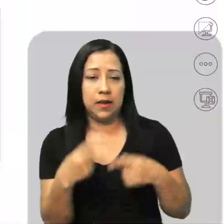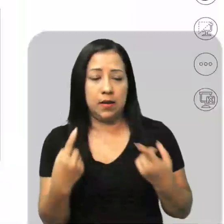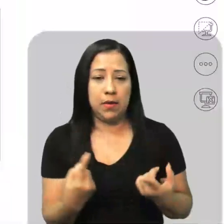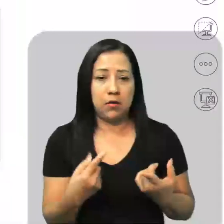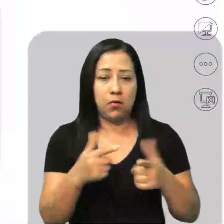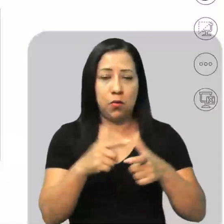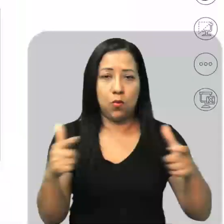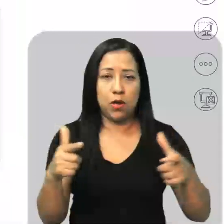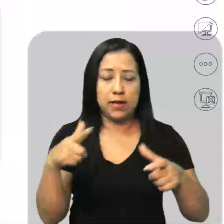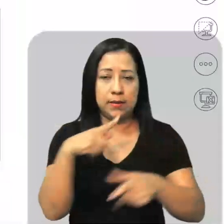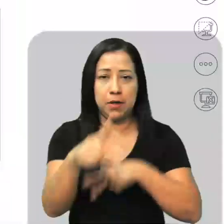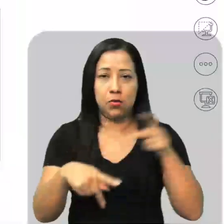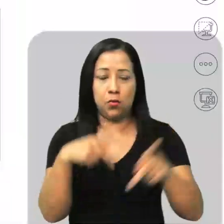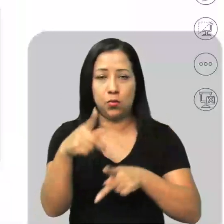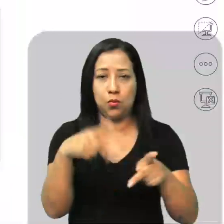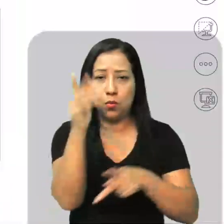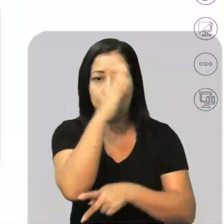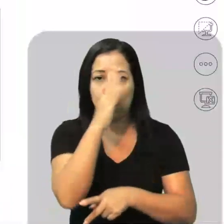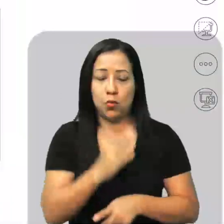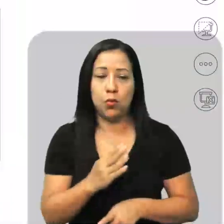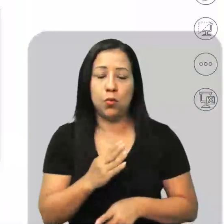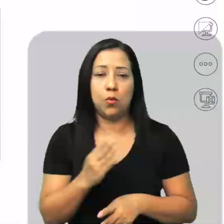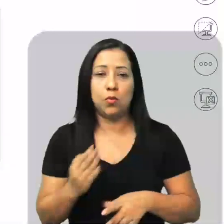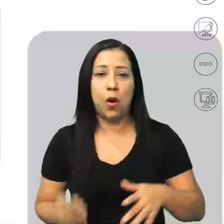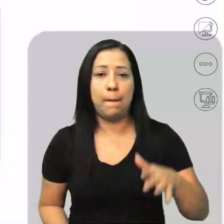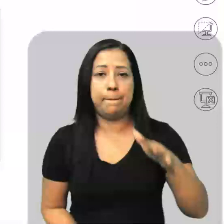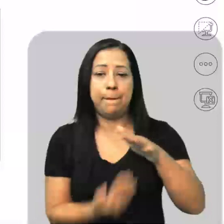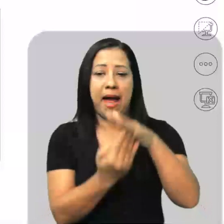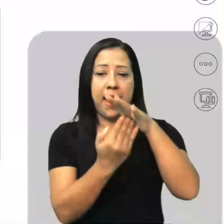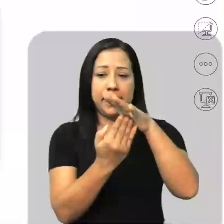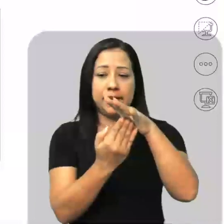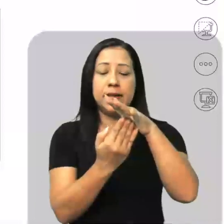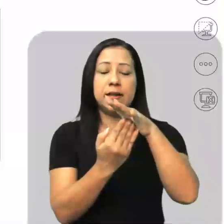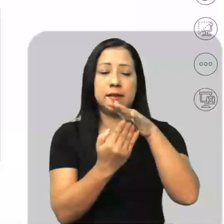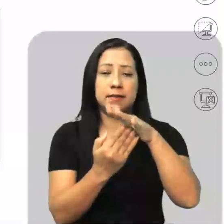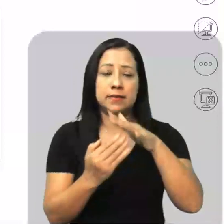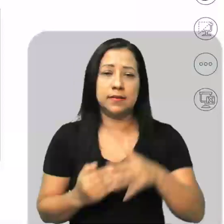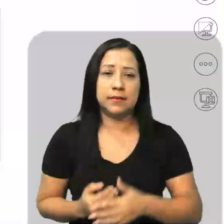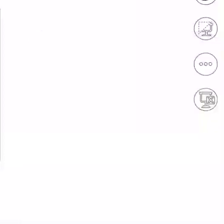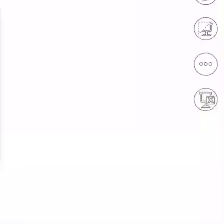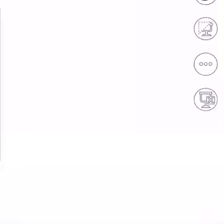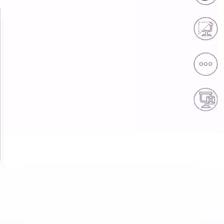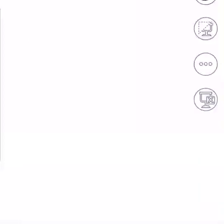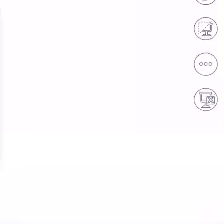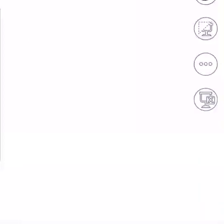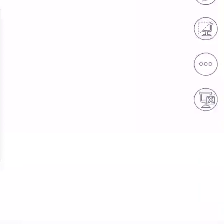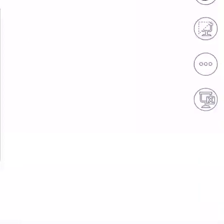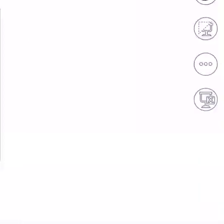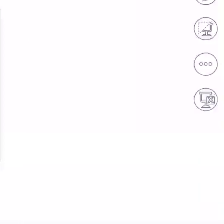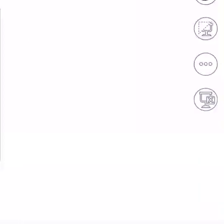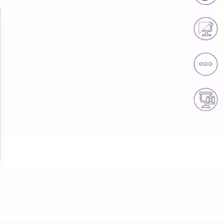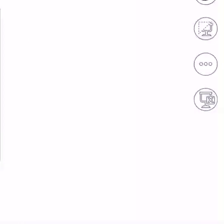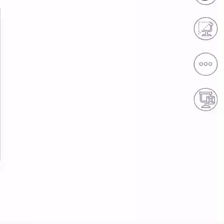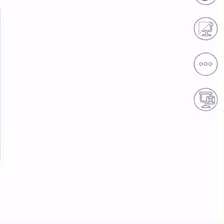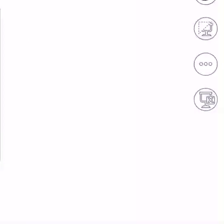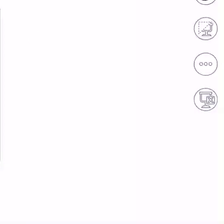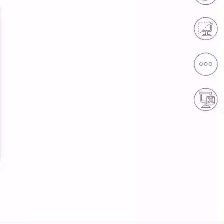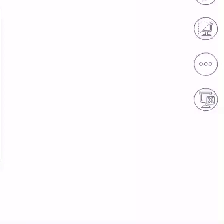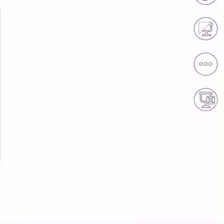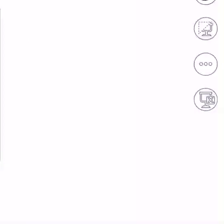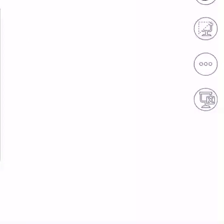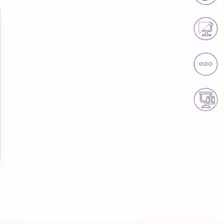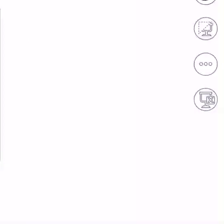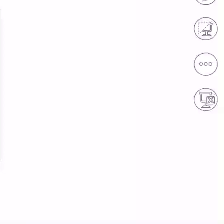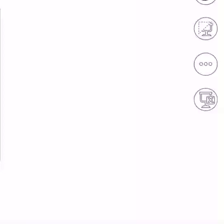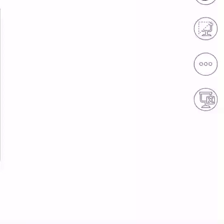brasileiro atingiu o ápice. Que ápice? É o ponto mais alto, com taxa média de crescimento de quase 3%